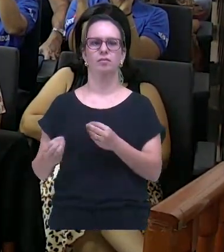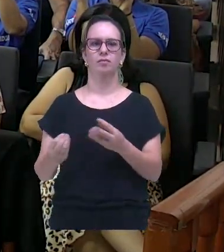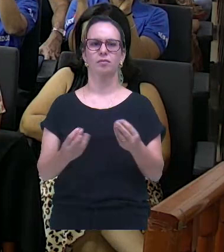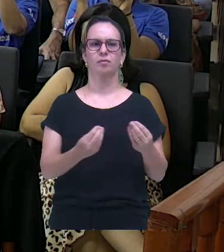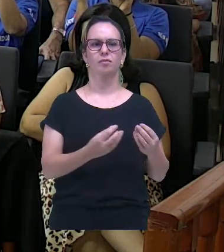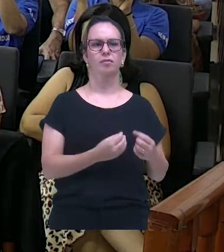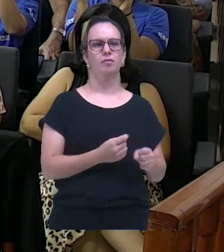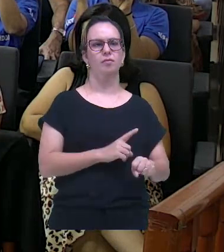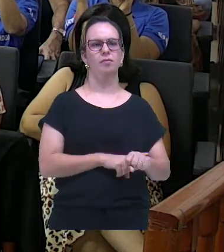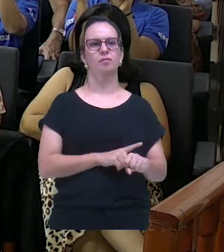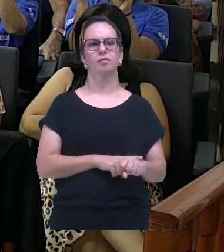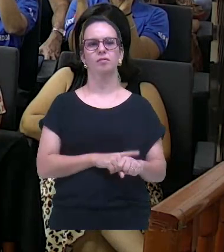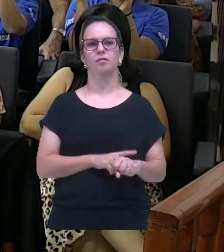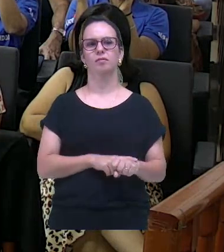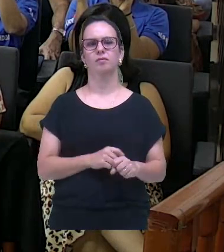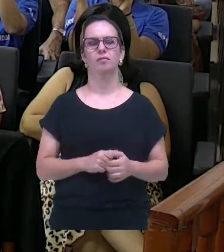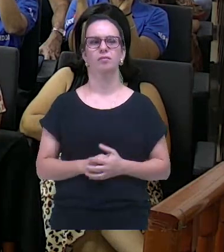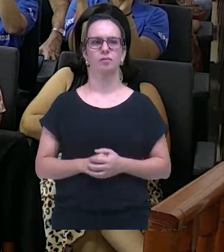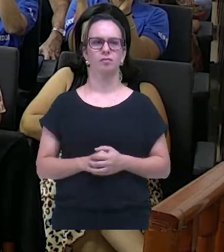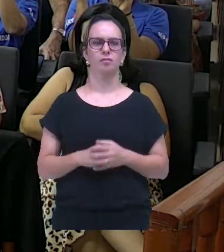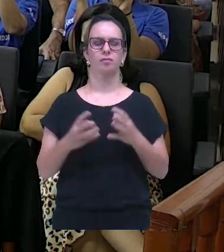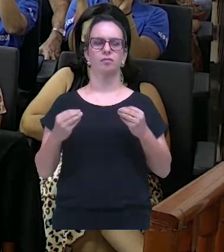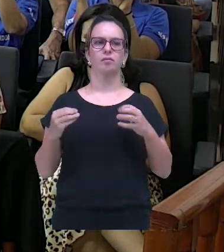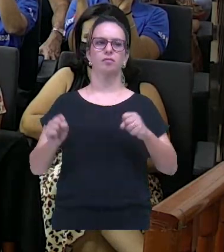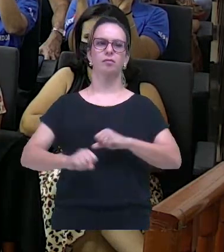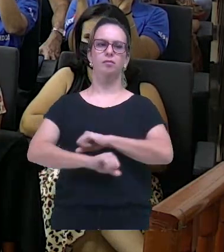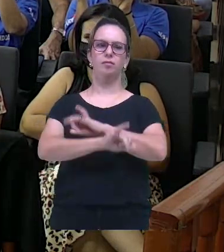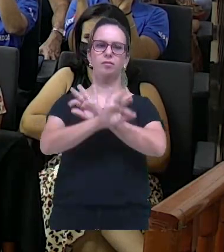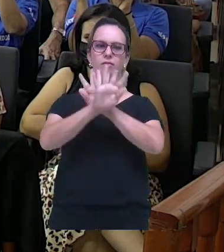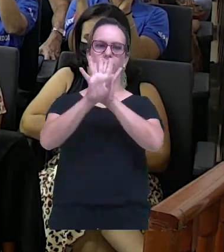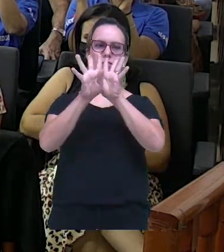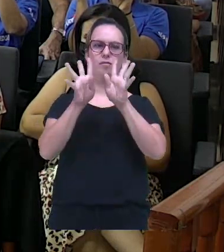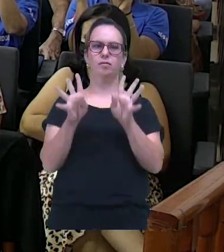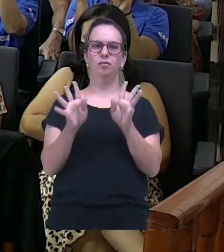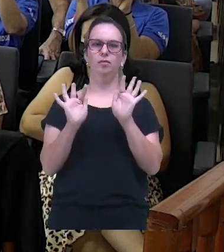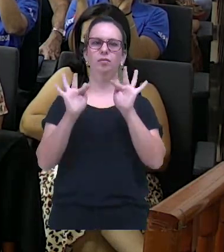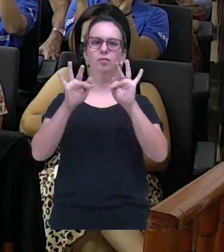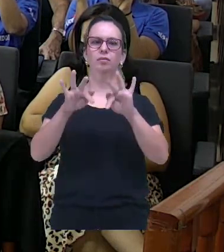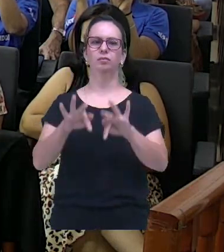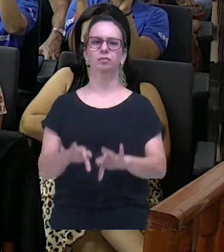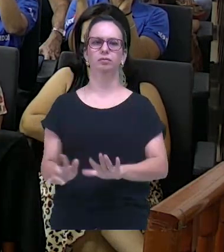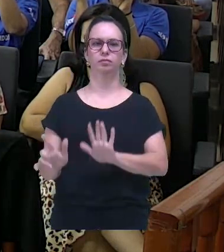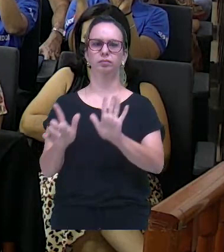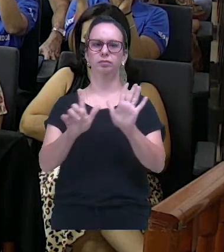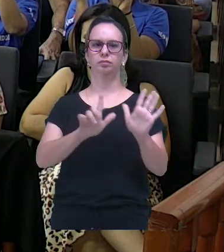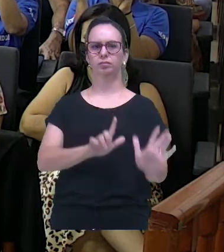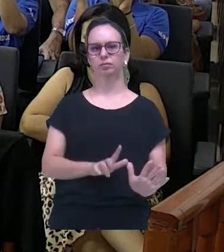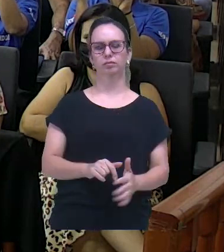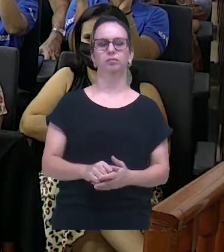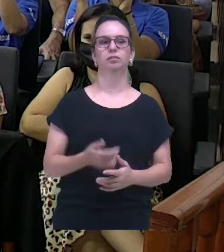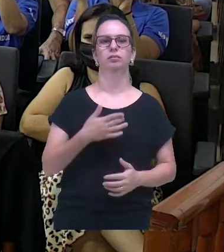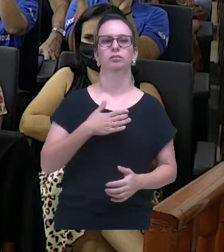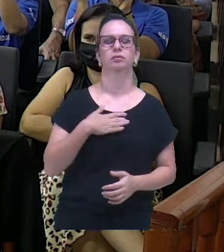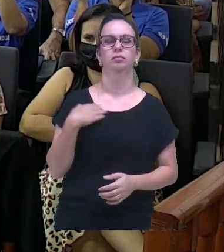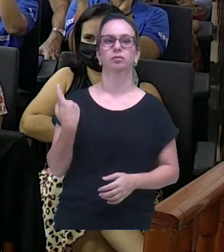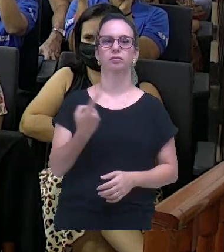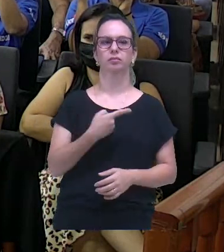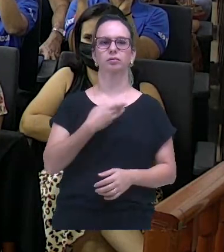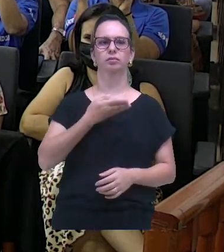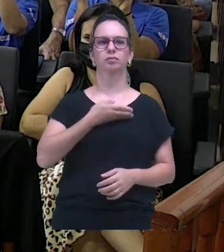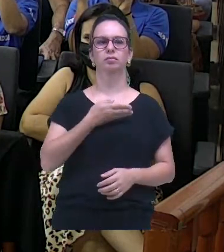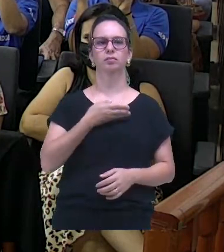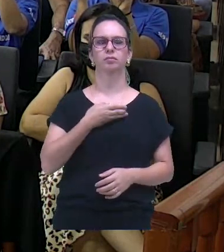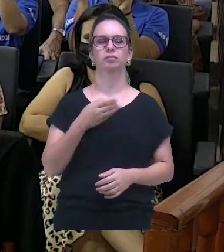por muitas horas, muitas madrugadas, finais de semana. Os nossos colegas da saúde sabem o que eu